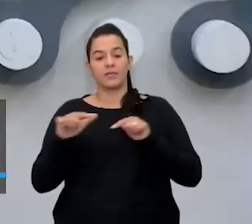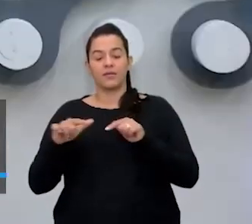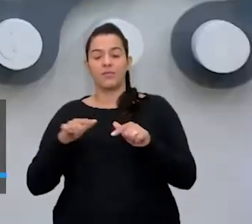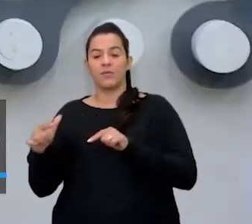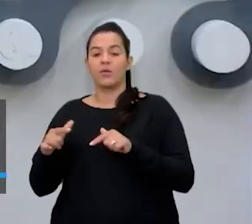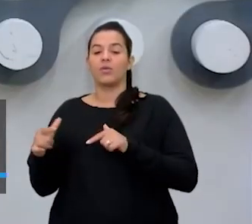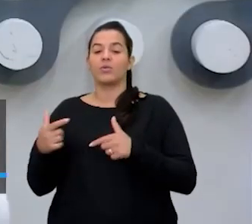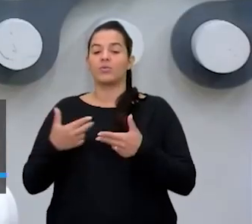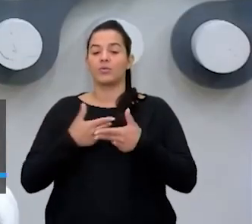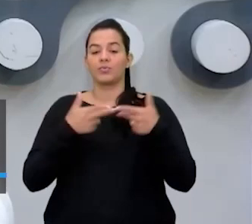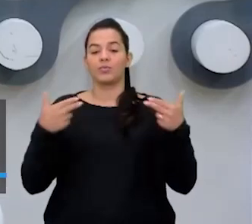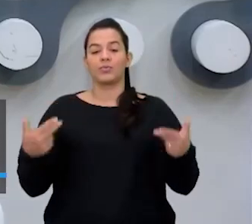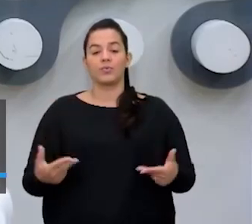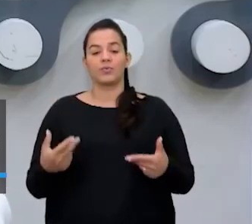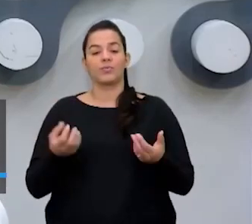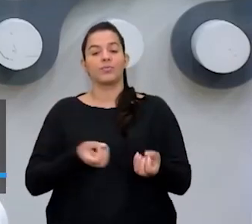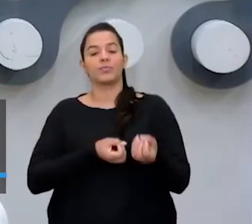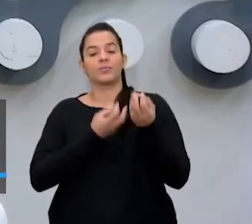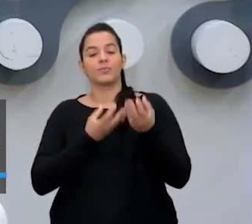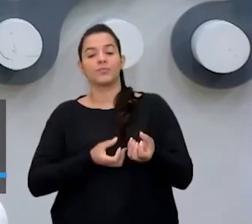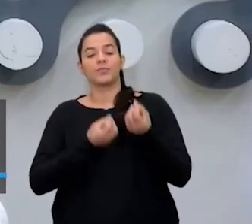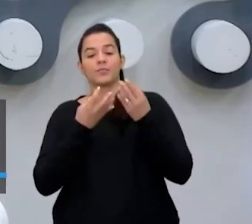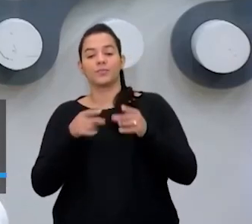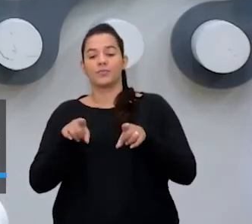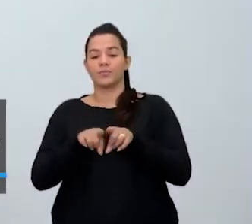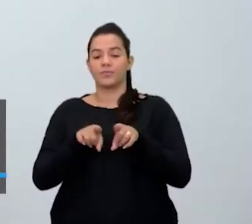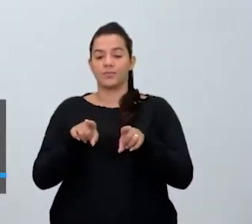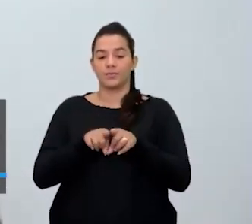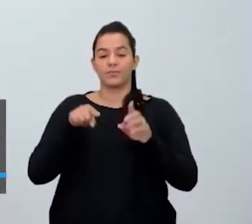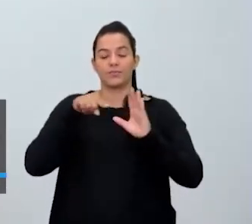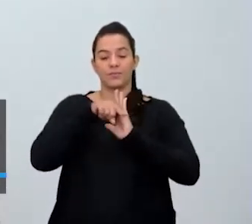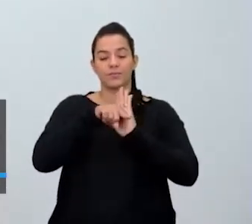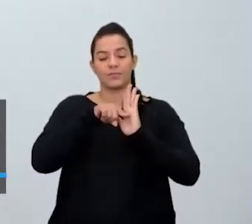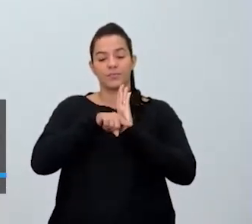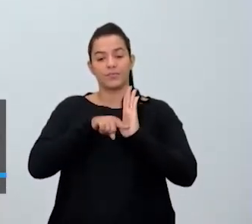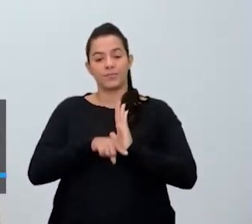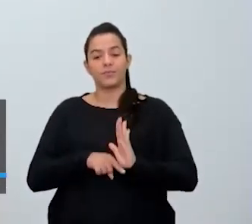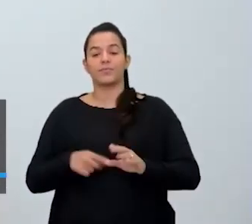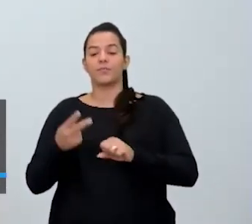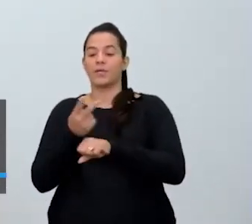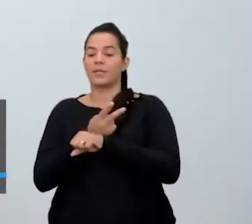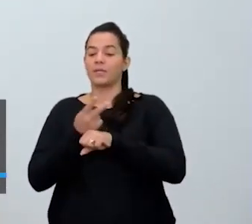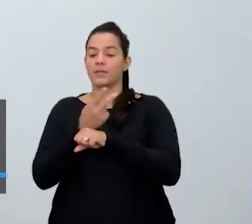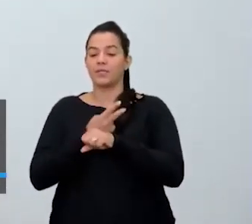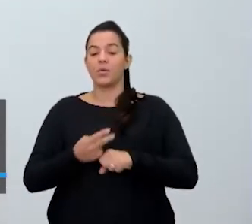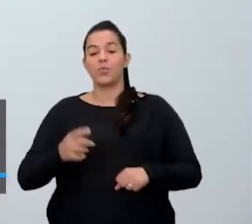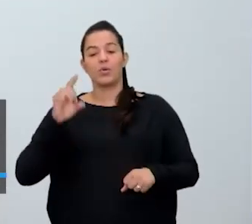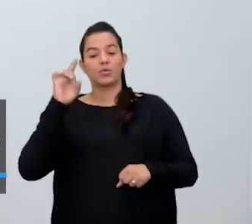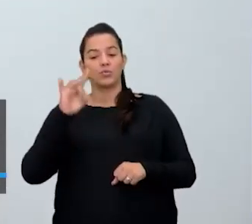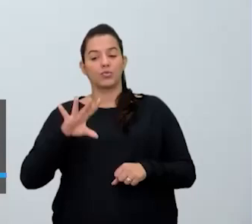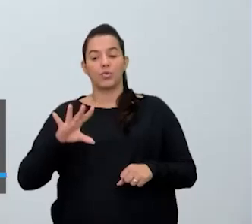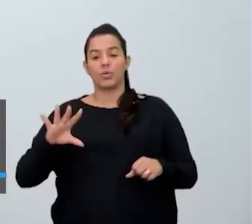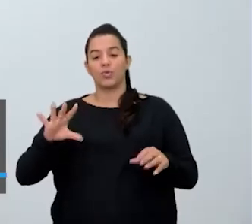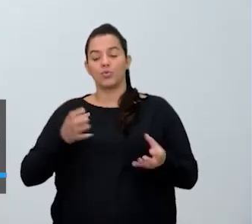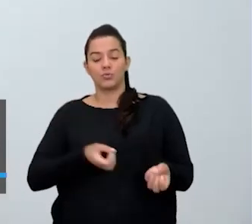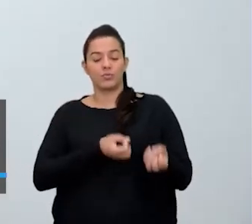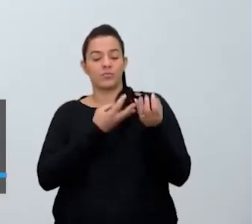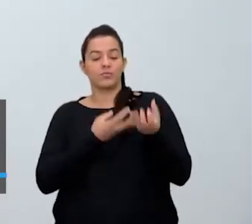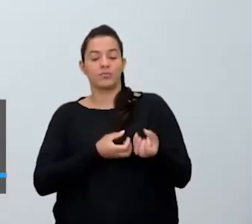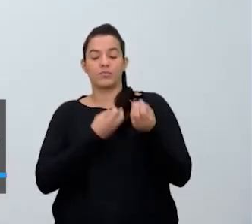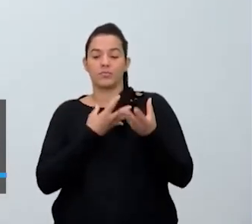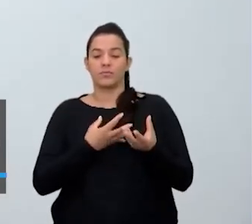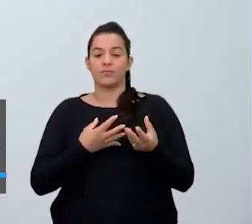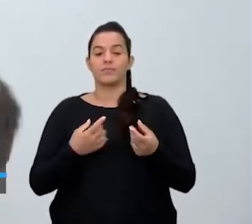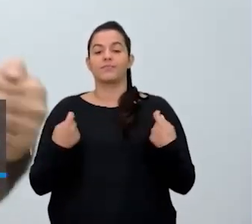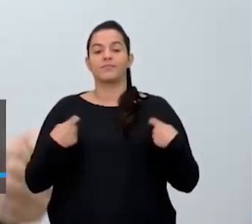dados, e na medida em que ele trabalha com pesquisa e investigação, não basta você reunir esses dados. A gente